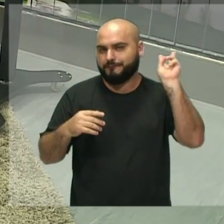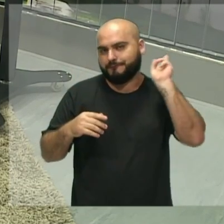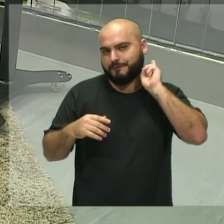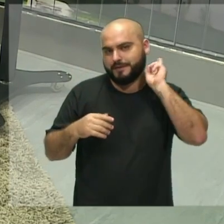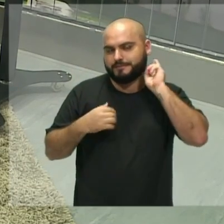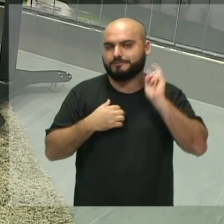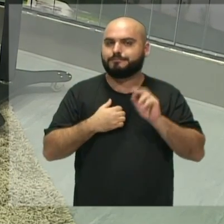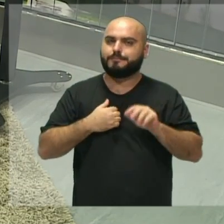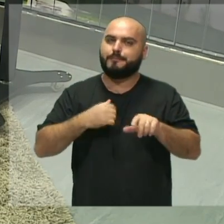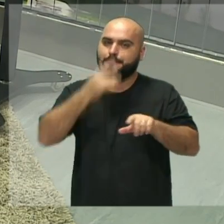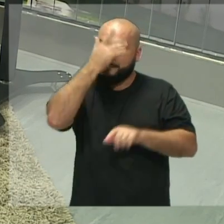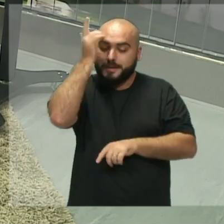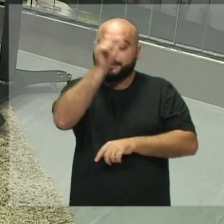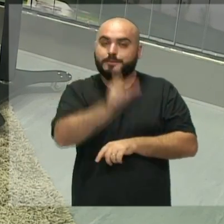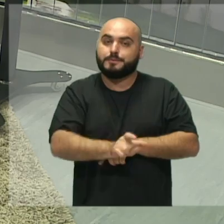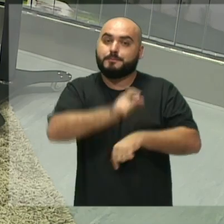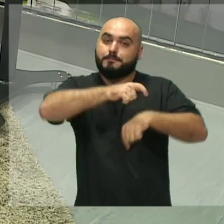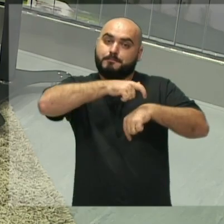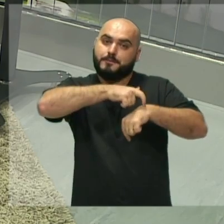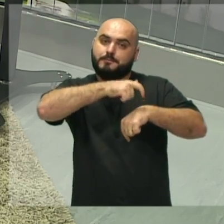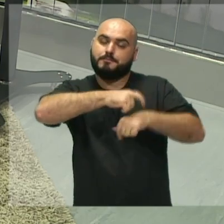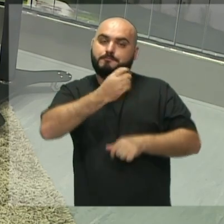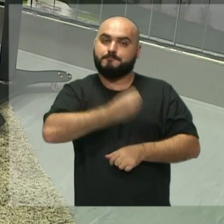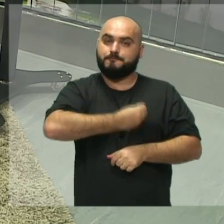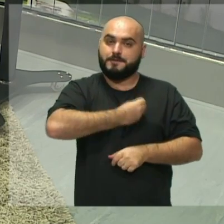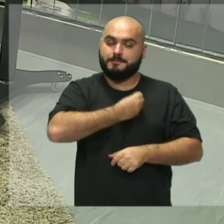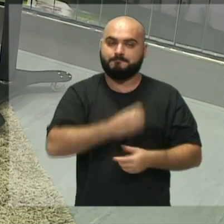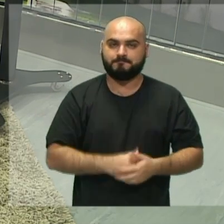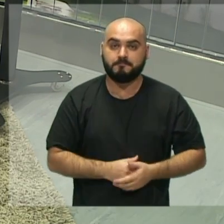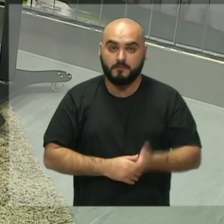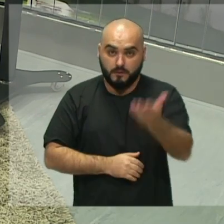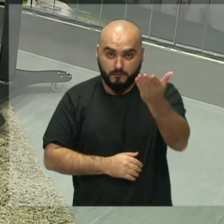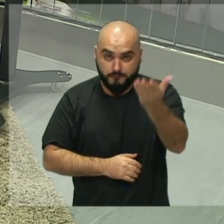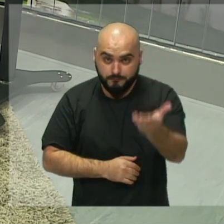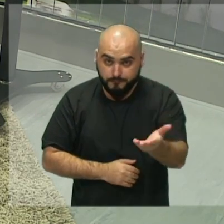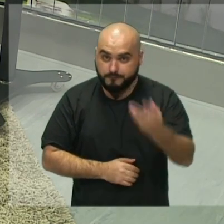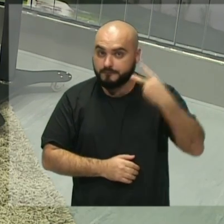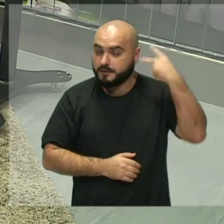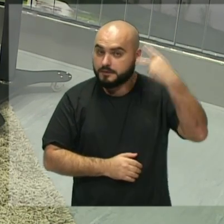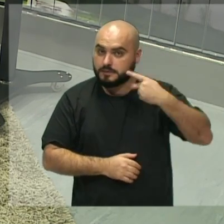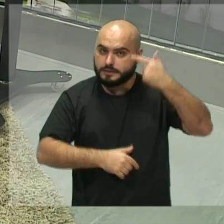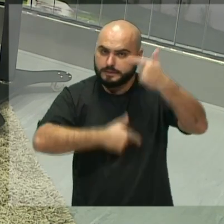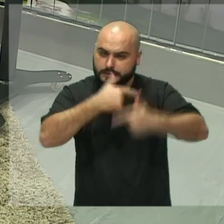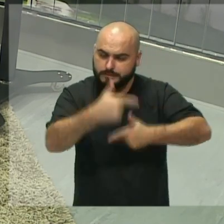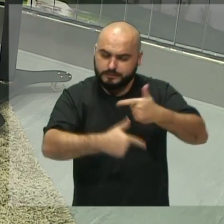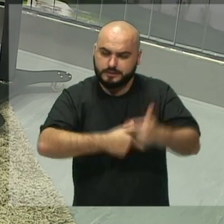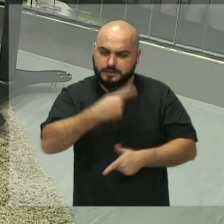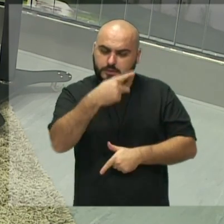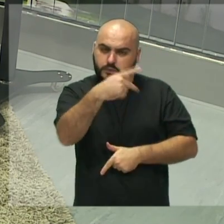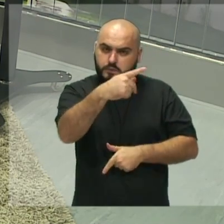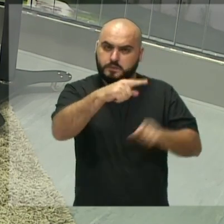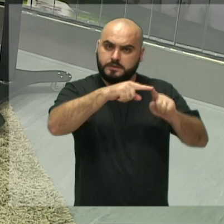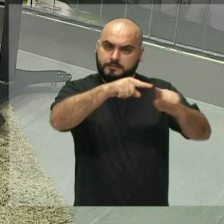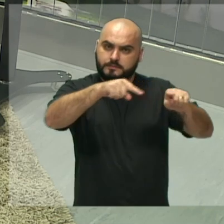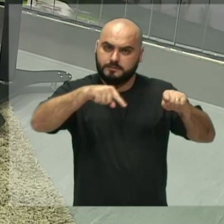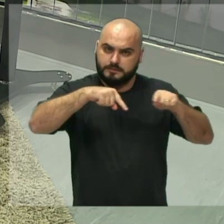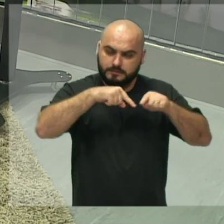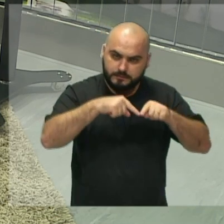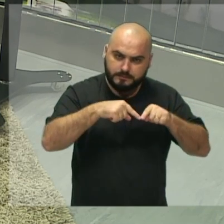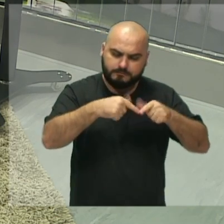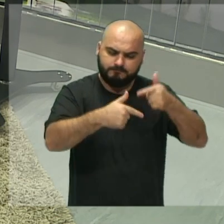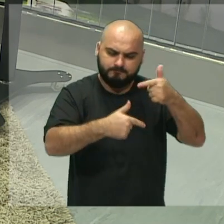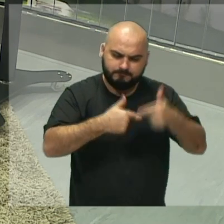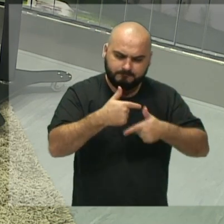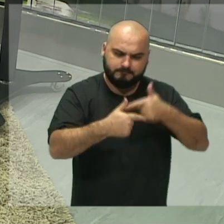por esse momento. E o senhor tem trabalhado aqui na casa, por meio do gabinete de vereador, além